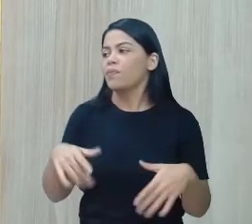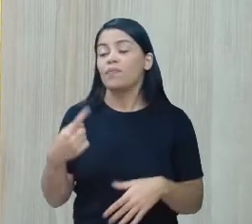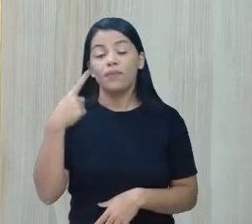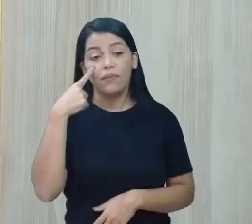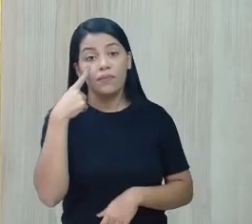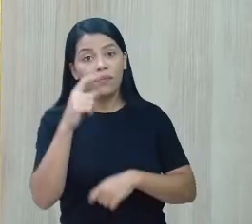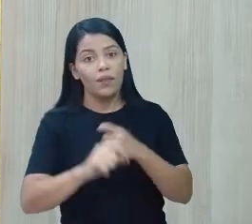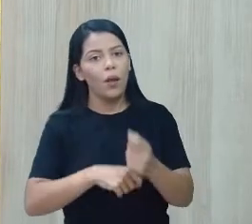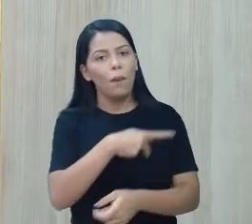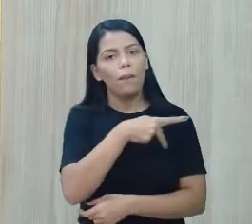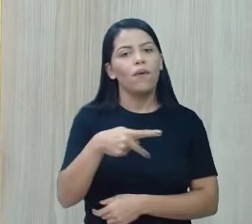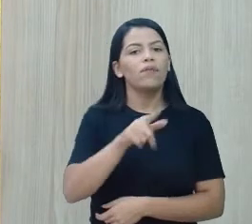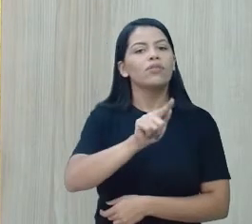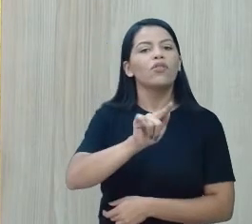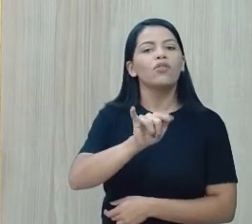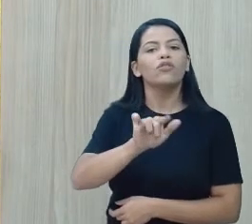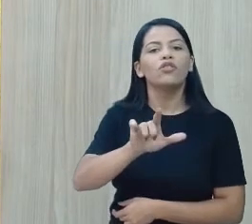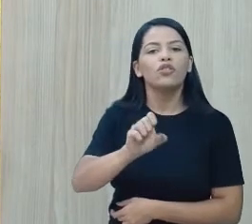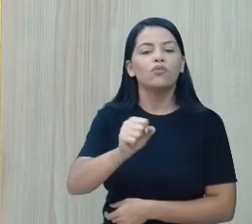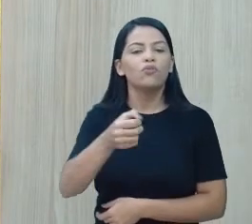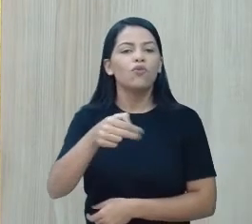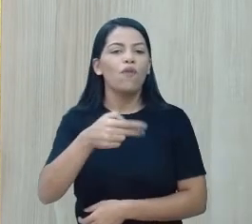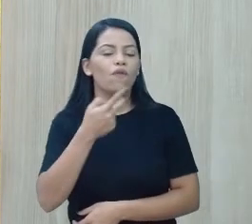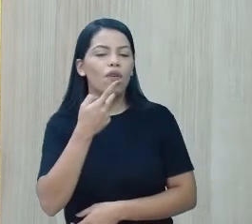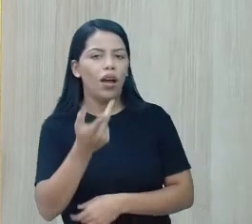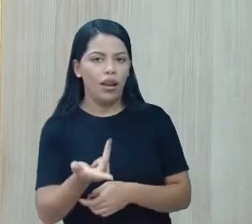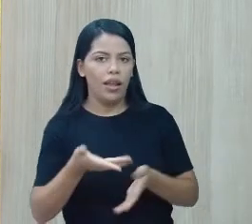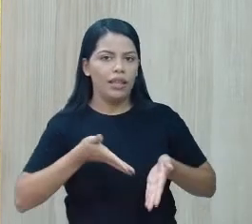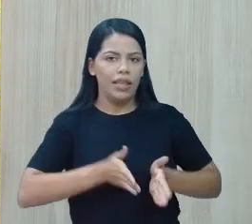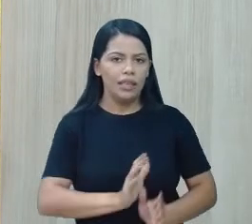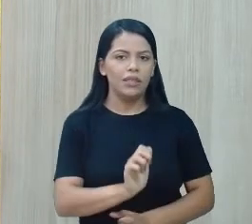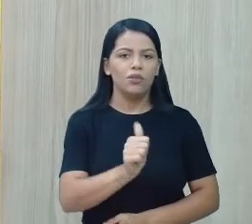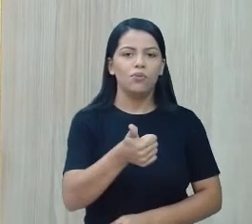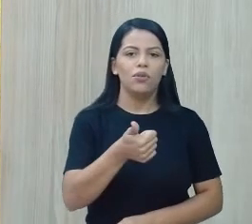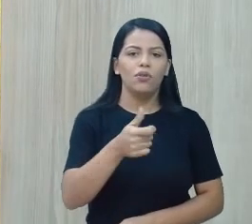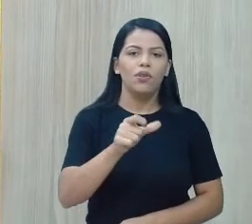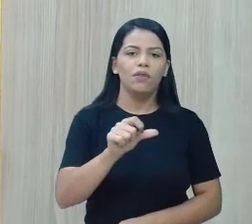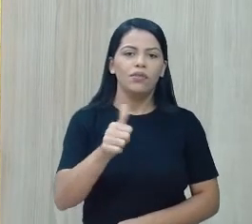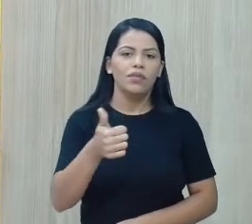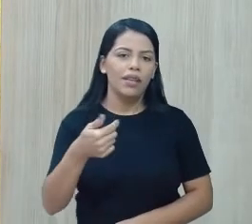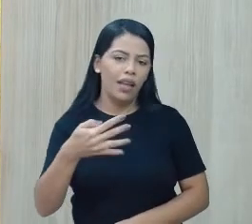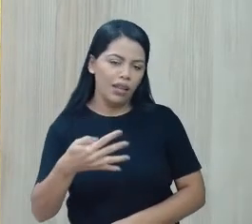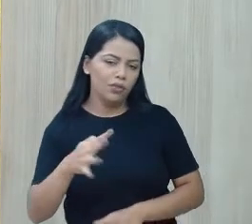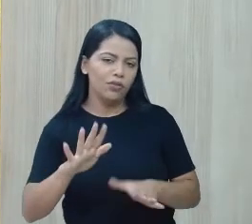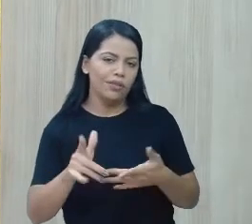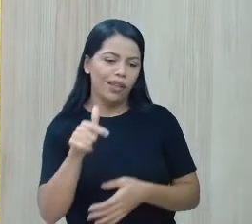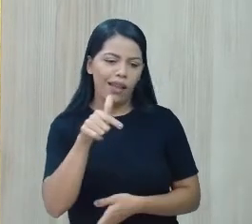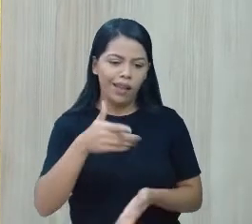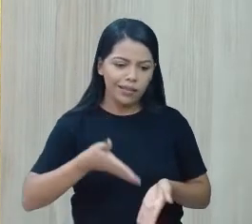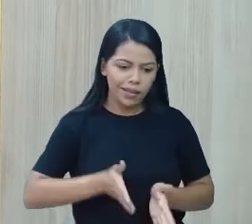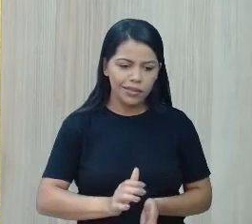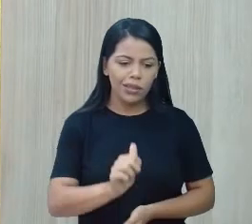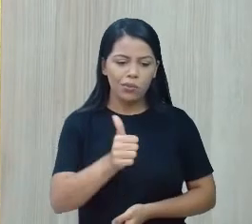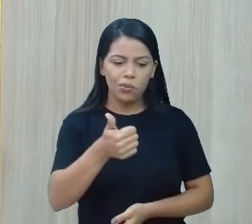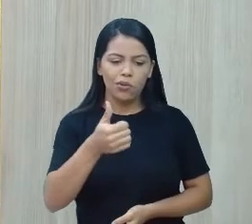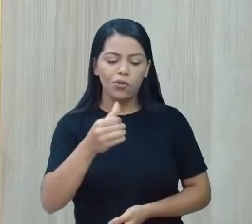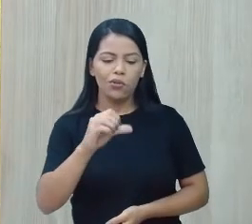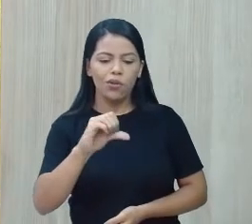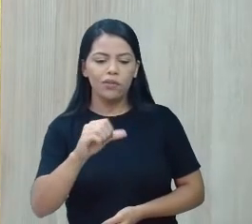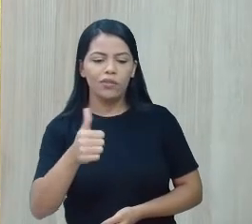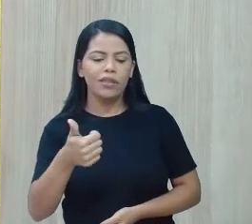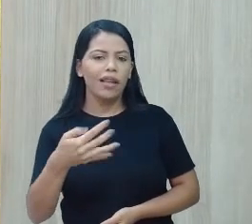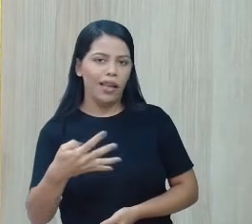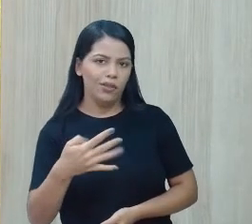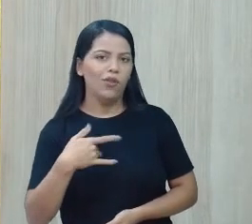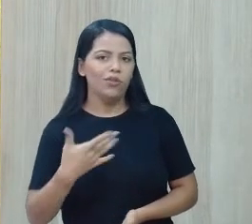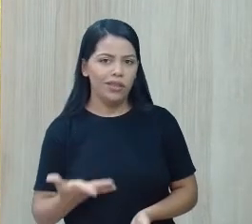Gente, o professor Gilson, eu acho que o Gilson nasceu em 1914, viu? Então imagina, um cara que nasceu em 1914 está conservado,